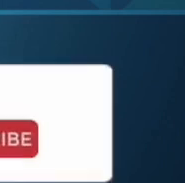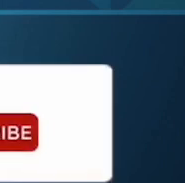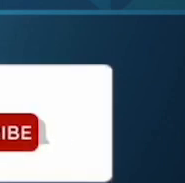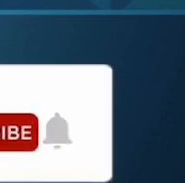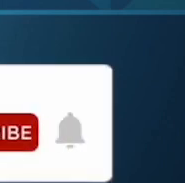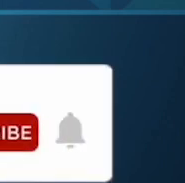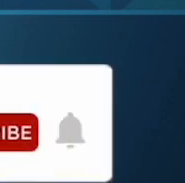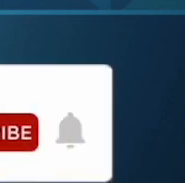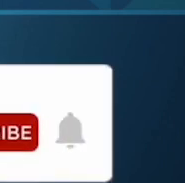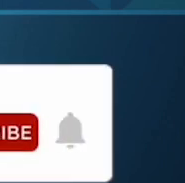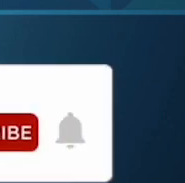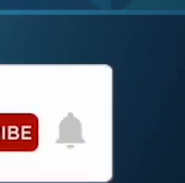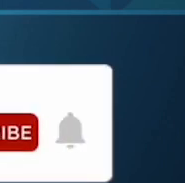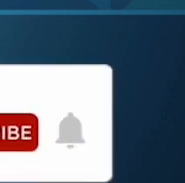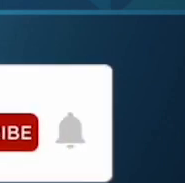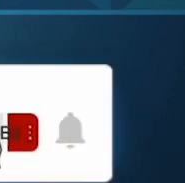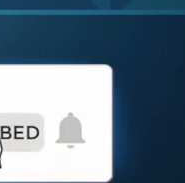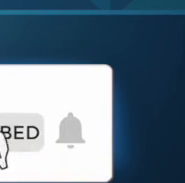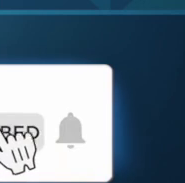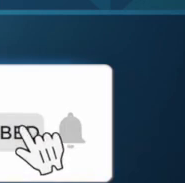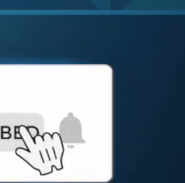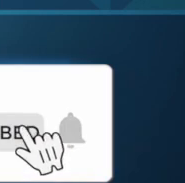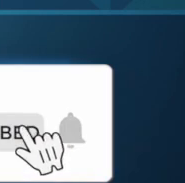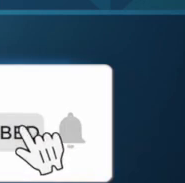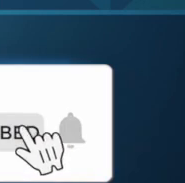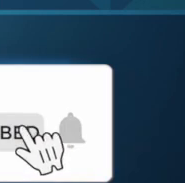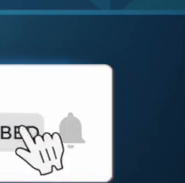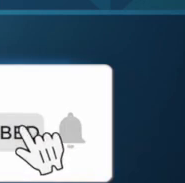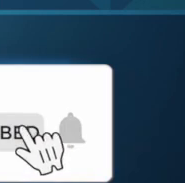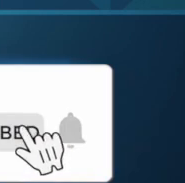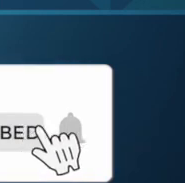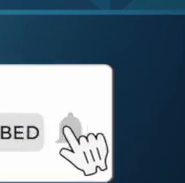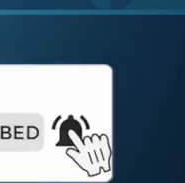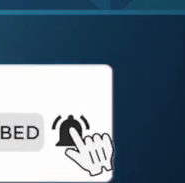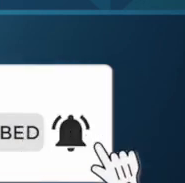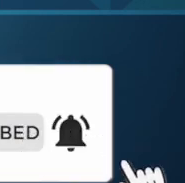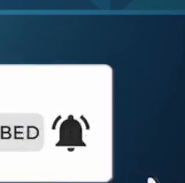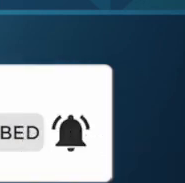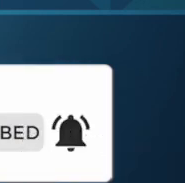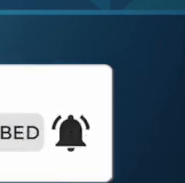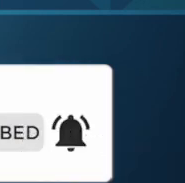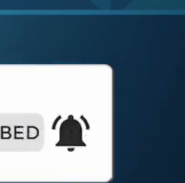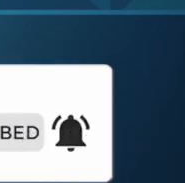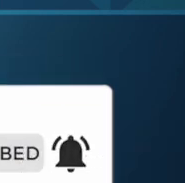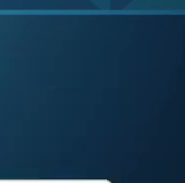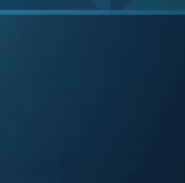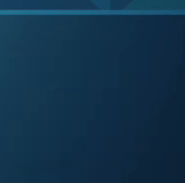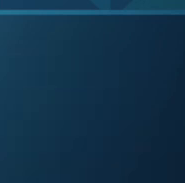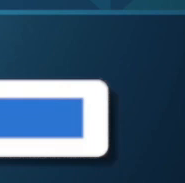factuais no atuais, keta haluha inscreva iha canal RTTL, hanehang butão